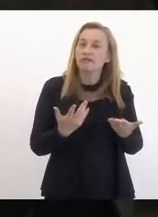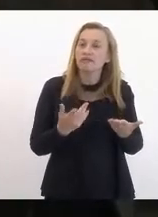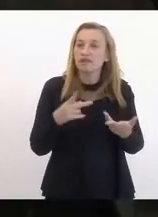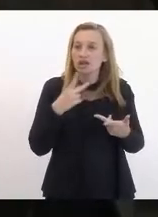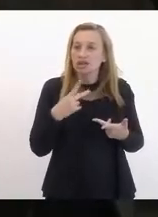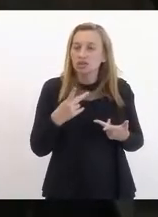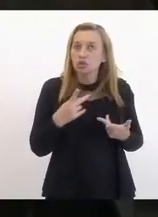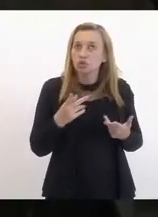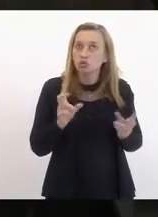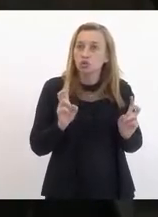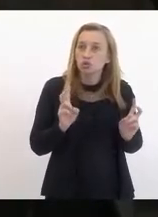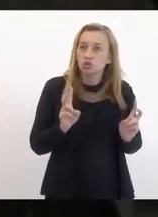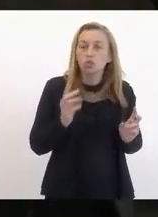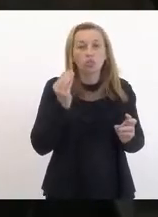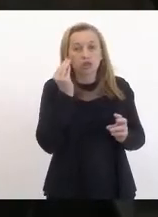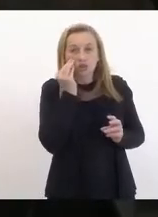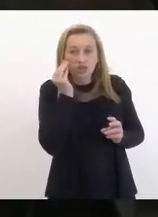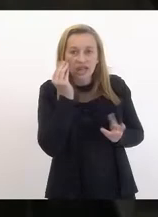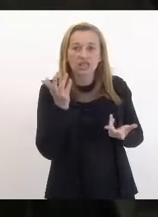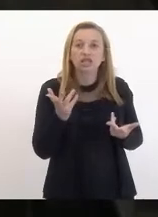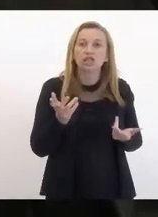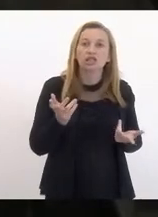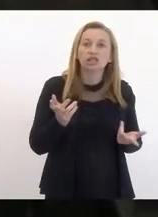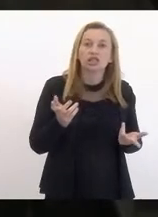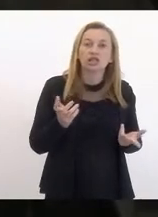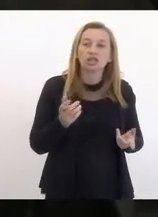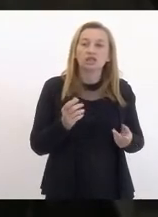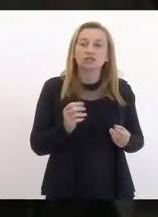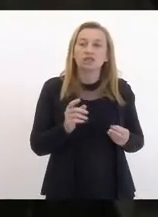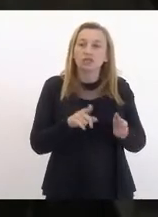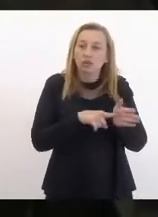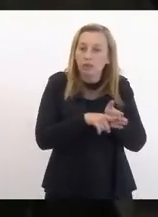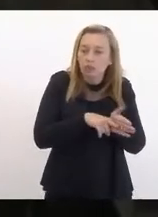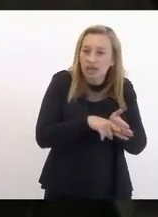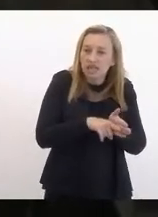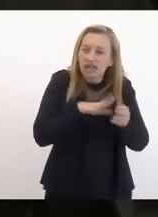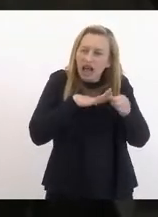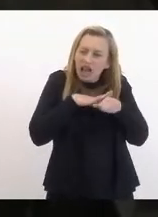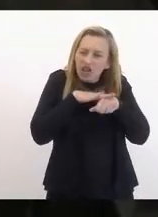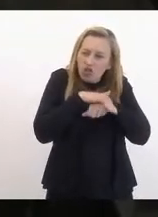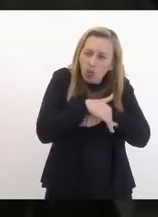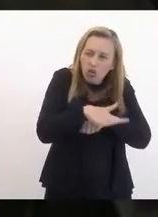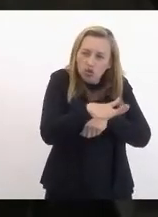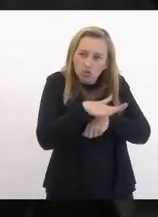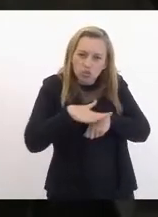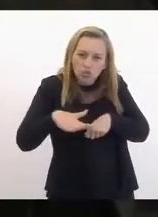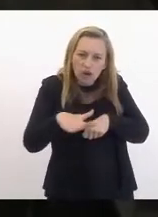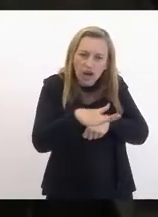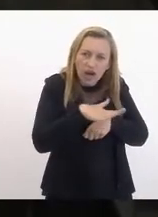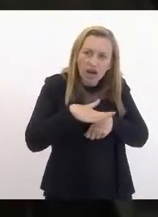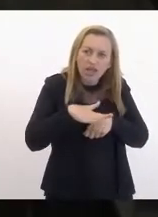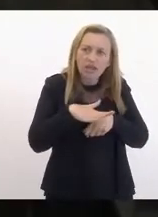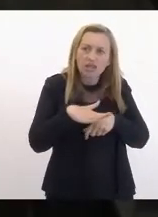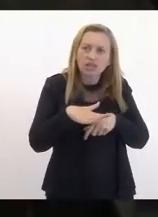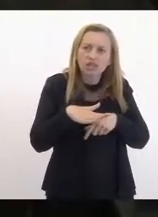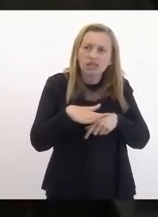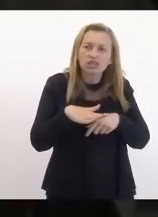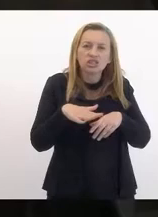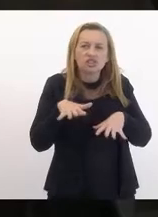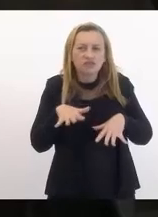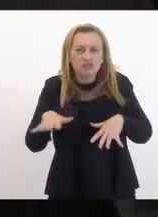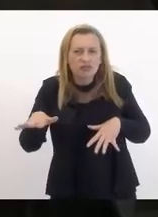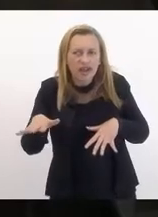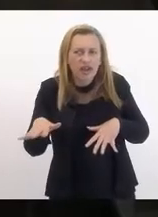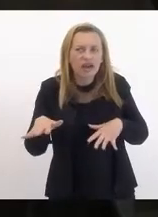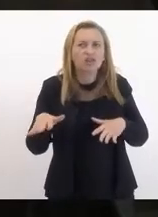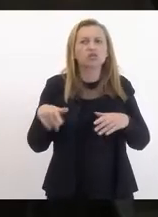ponderando sobre a oportunidade de fazer uma perícia à noite numa área, no território de favela. Enfim,